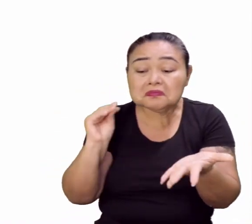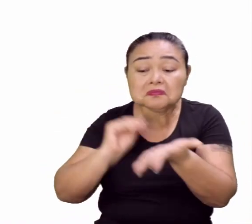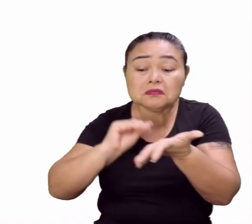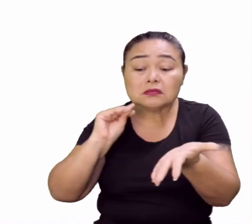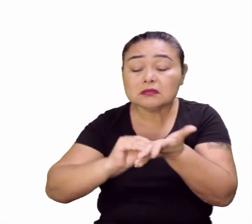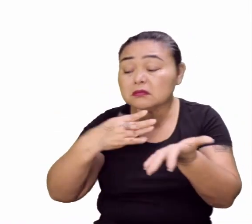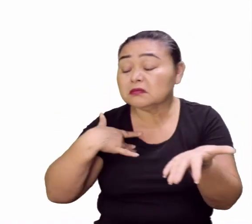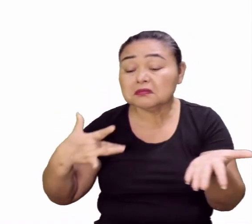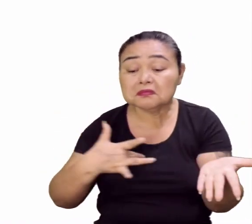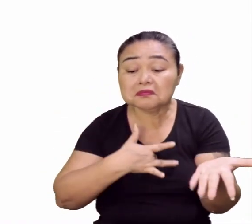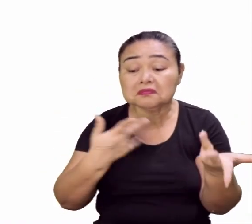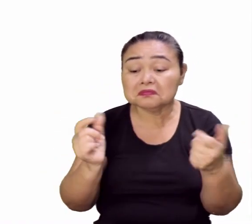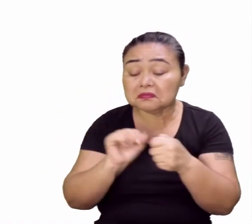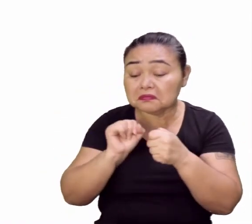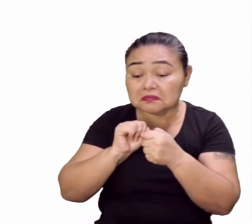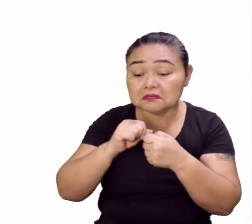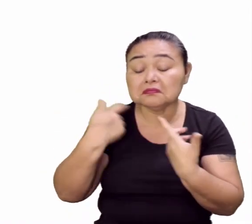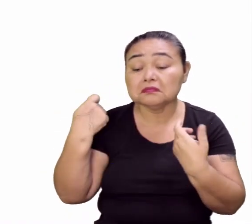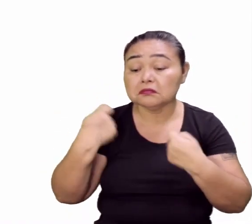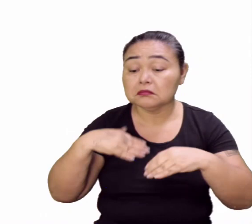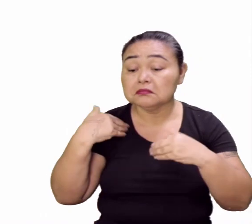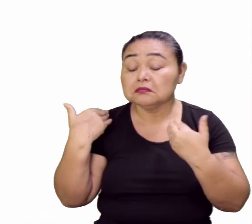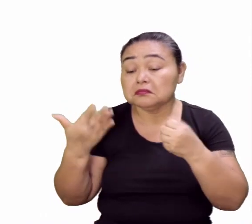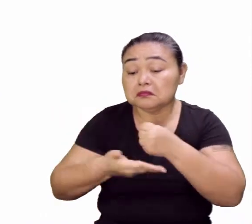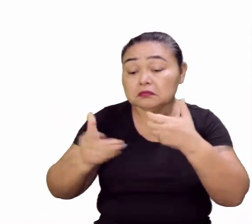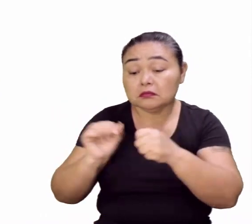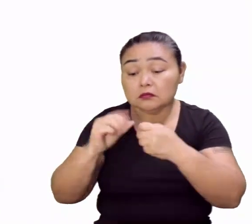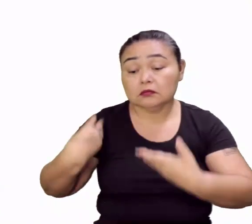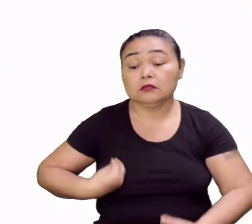saúde pública. Exatamente. Tá bom? Muito bem.